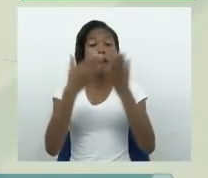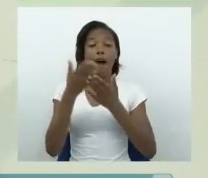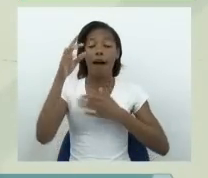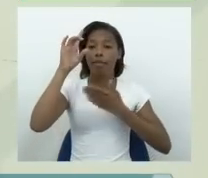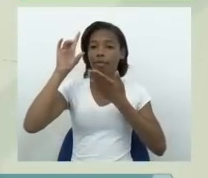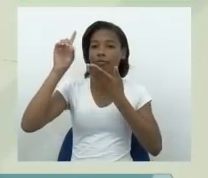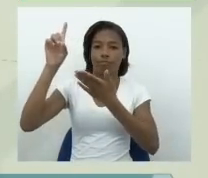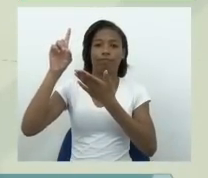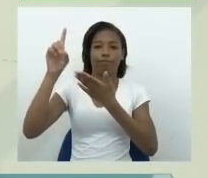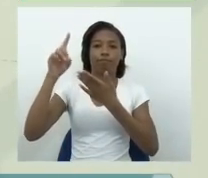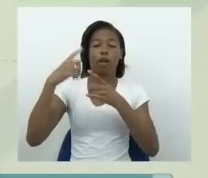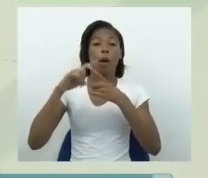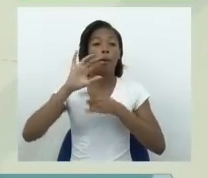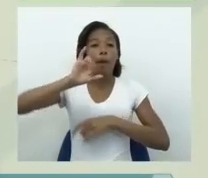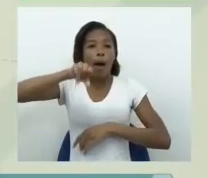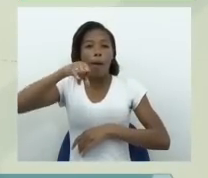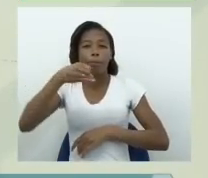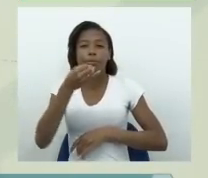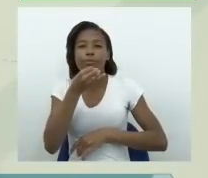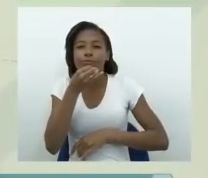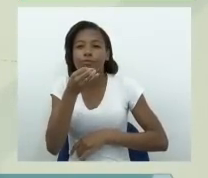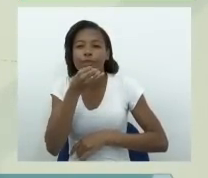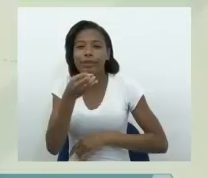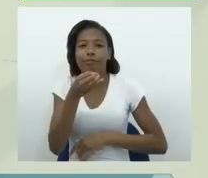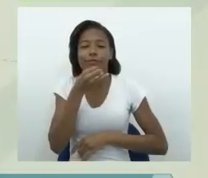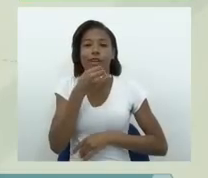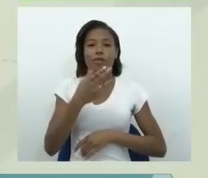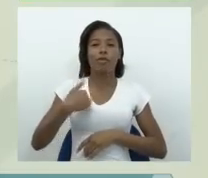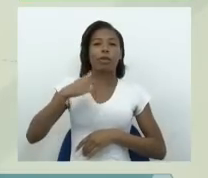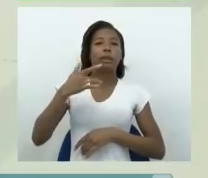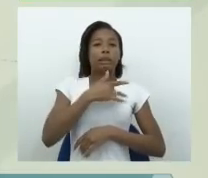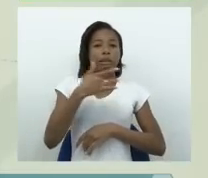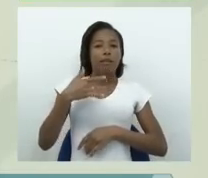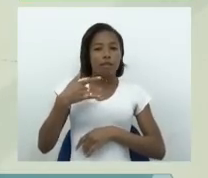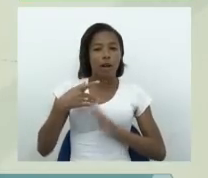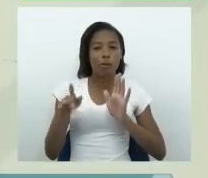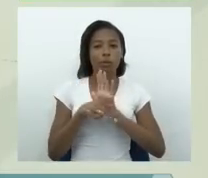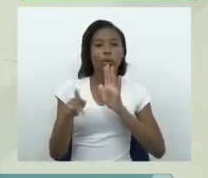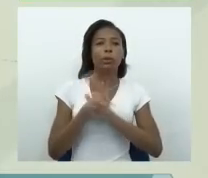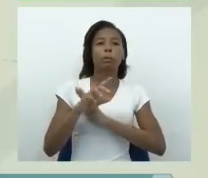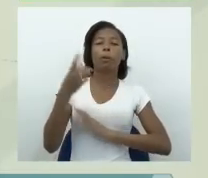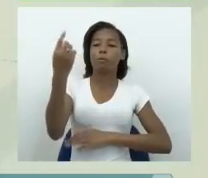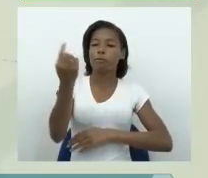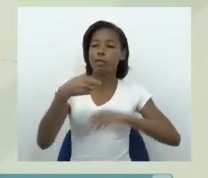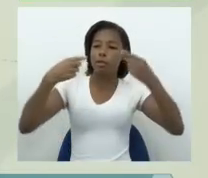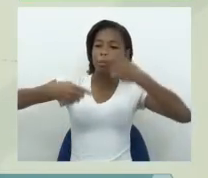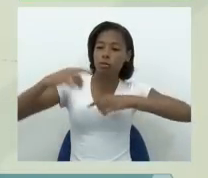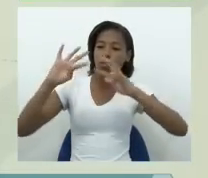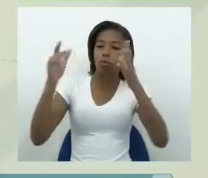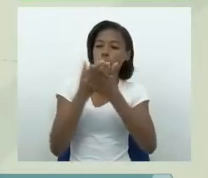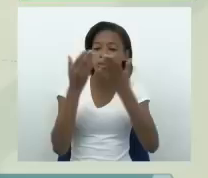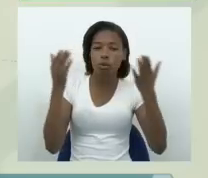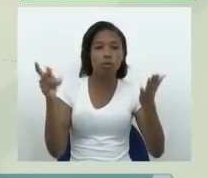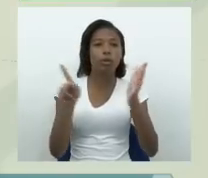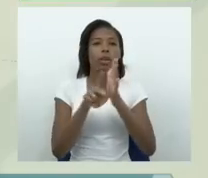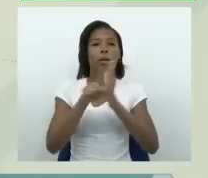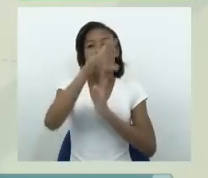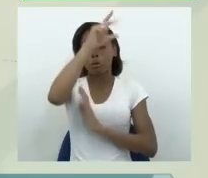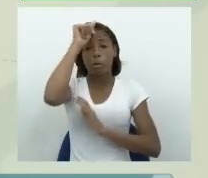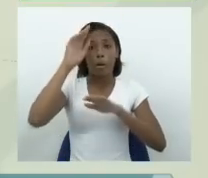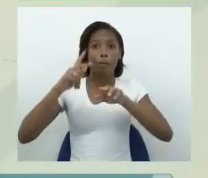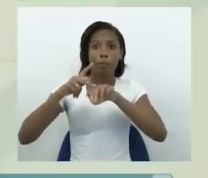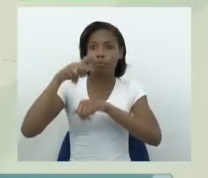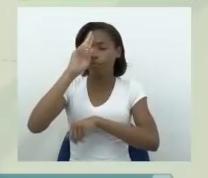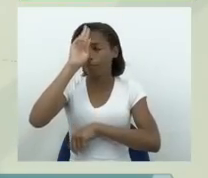Deus a oportunidade de poder estar aqui com vida e saúde, debatendo e disputando a prefeitura de uma das maiores cidades do